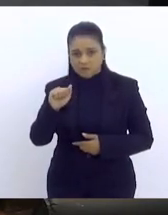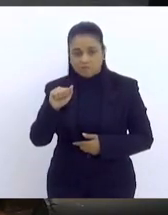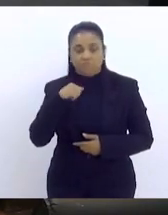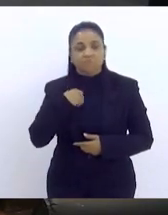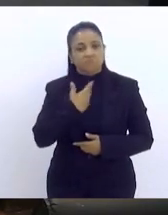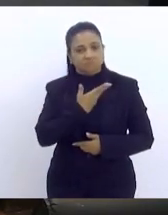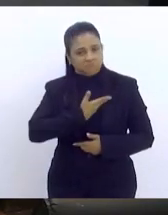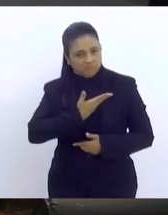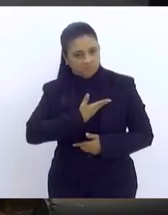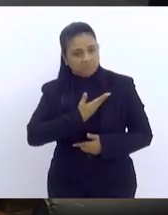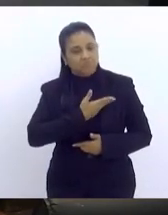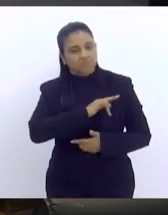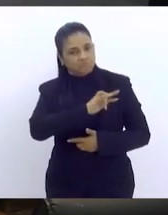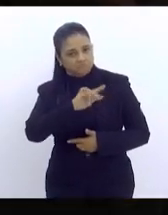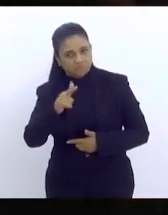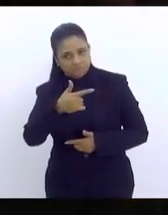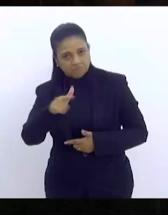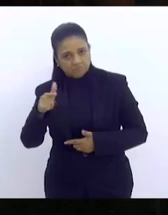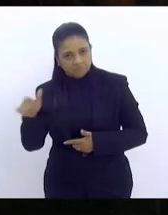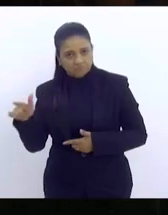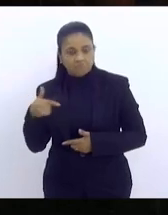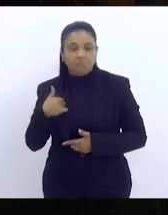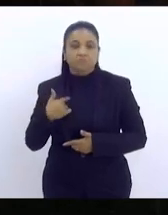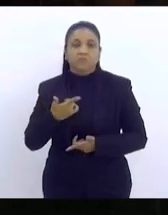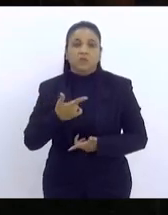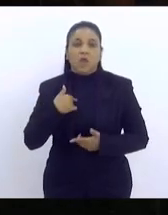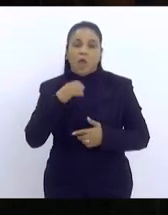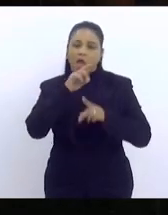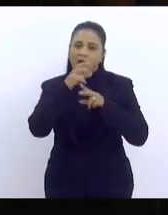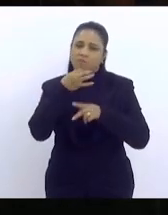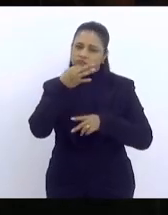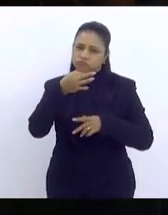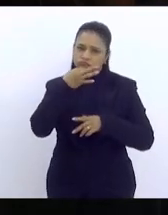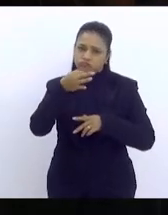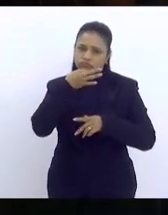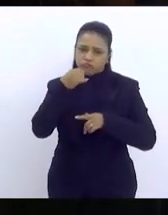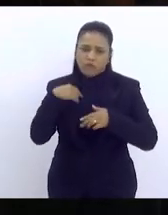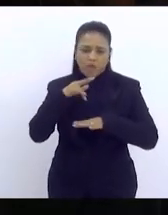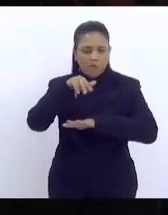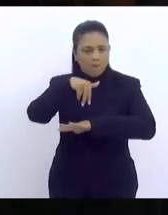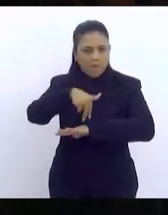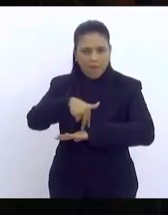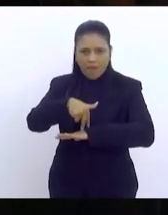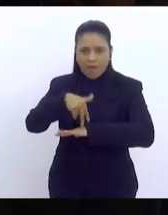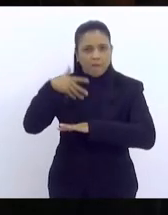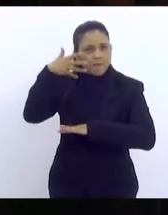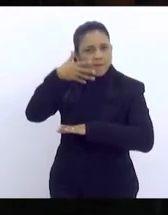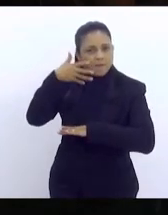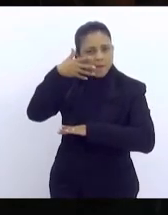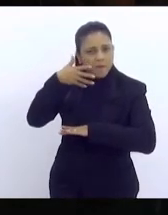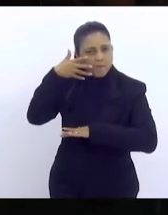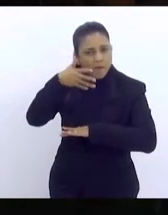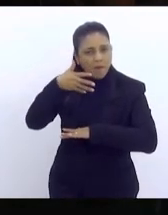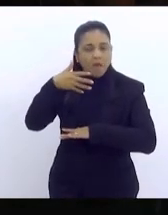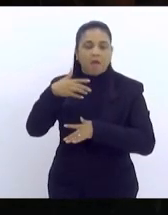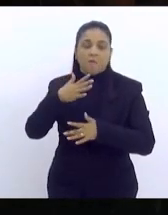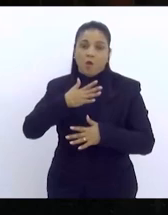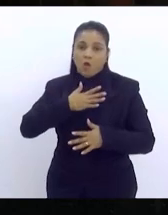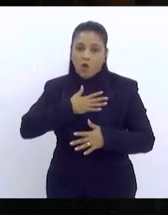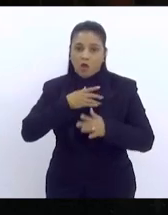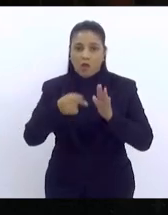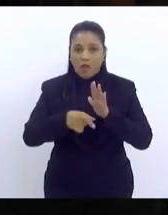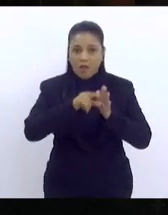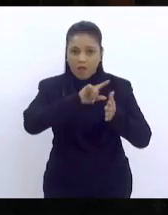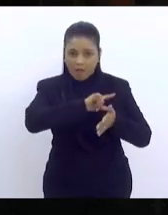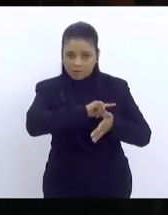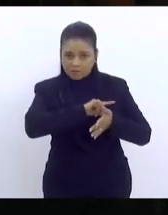eu tenho alguns assuntos que me trazem essa tribuna tribuna importante mas gostaria antes de